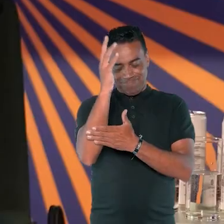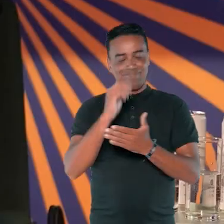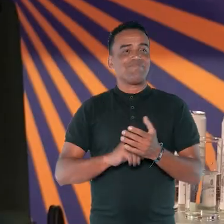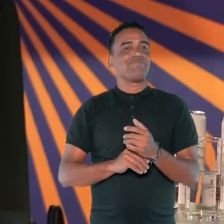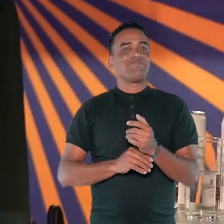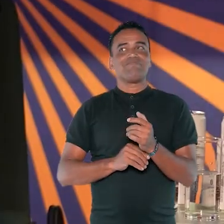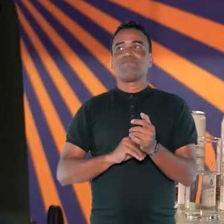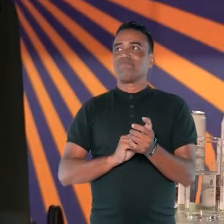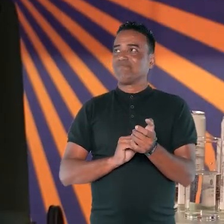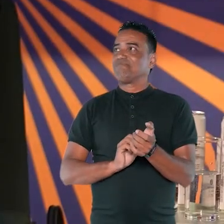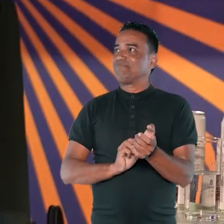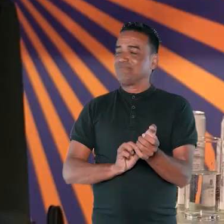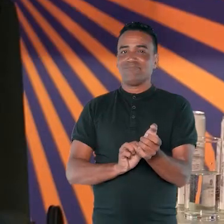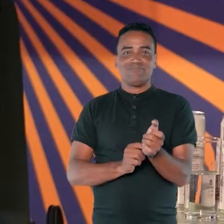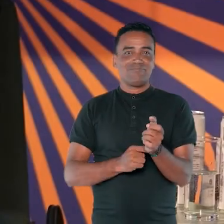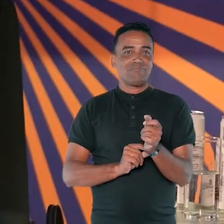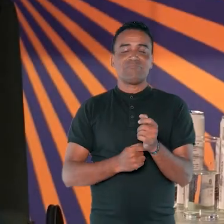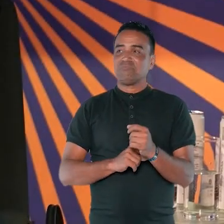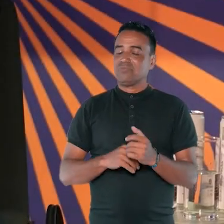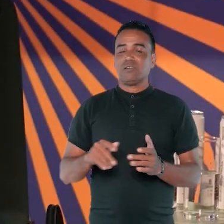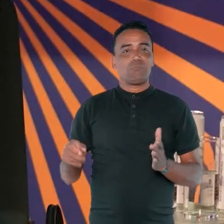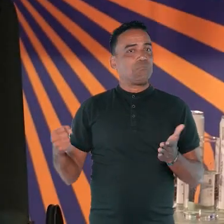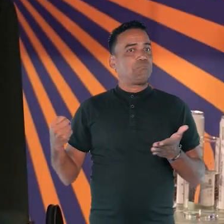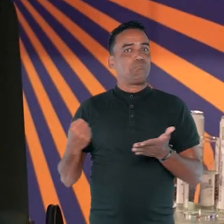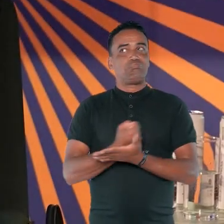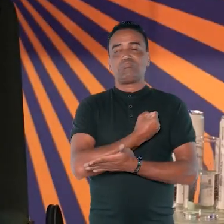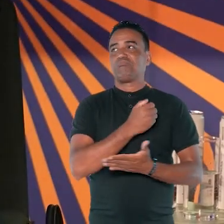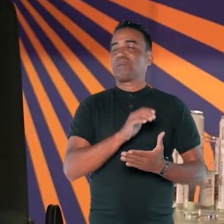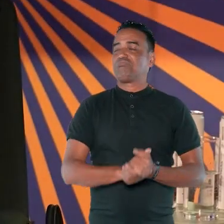Eita, Bolota, mas você veio me trazer uma confusão.